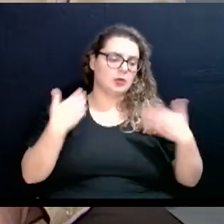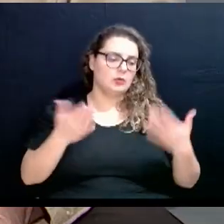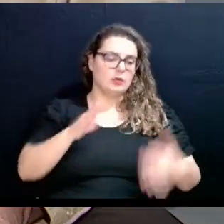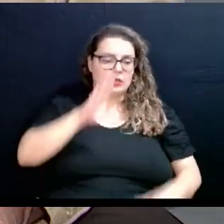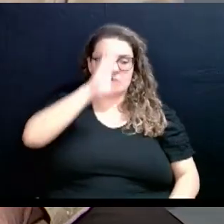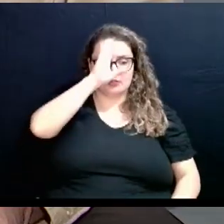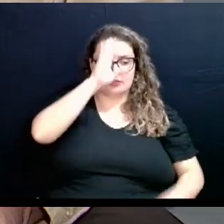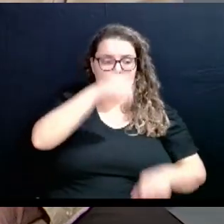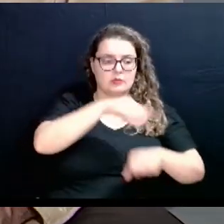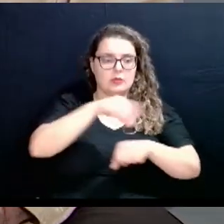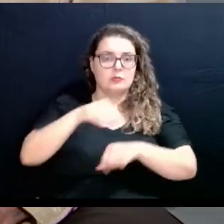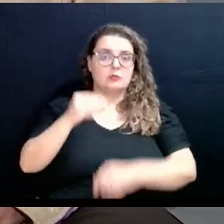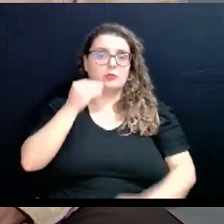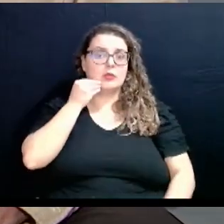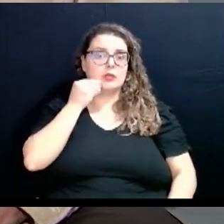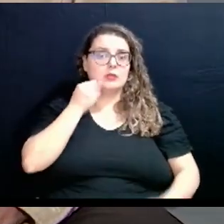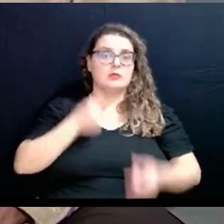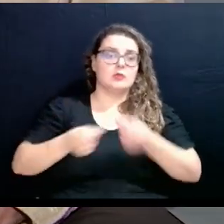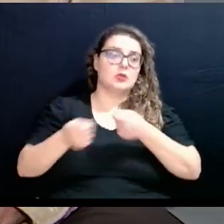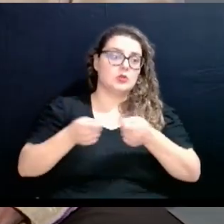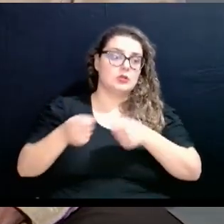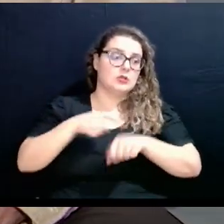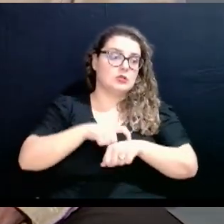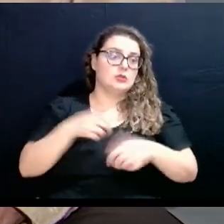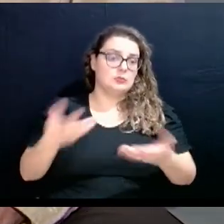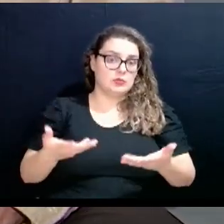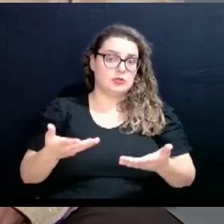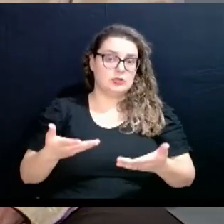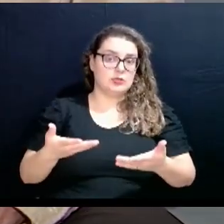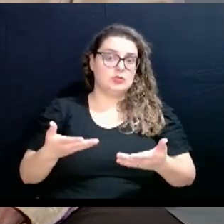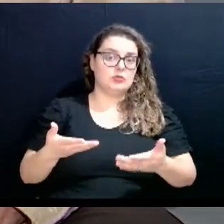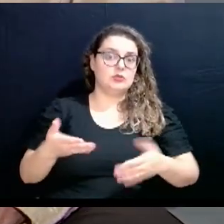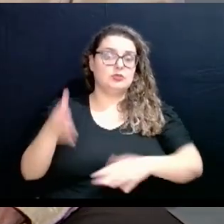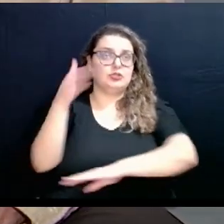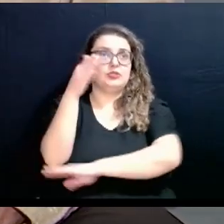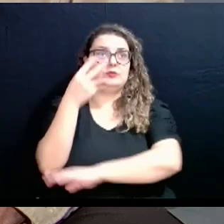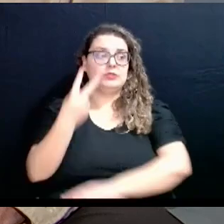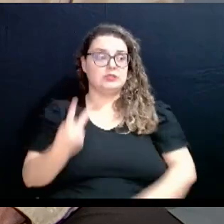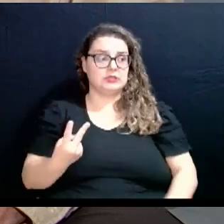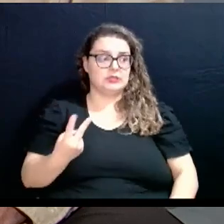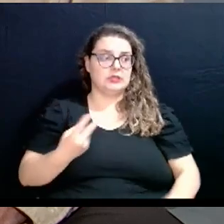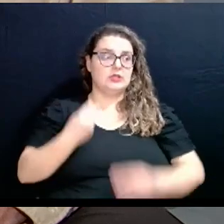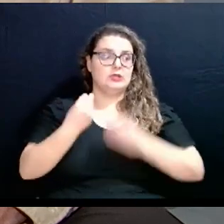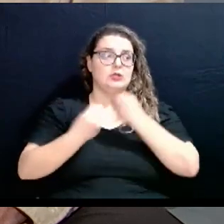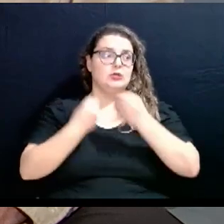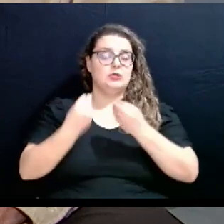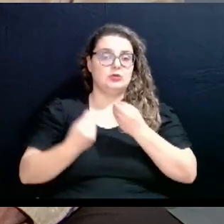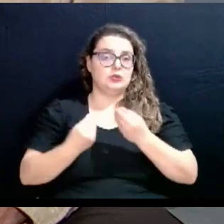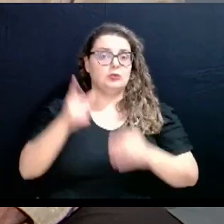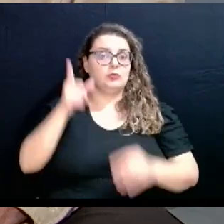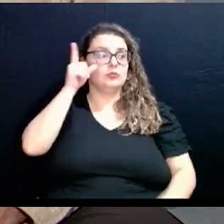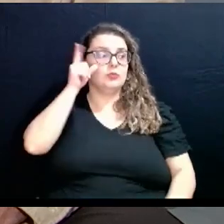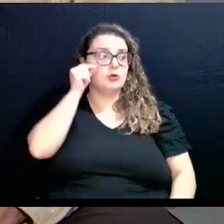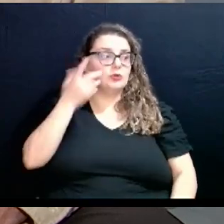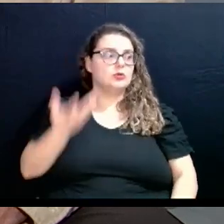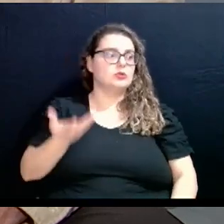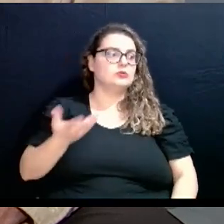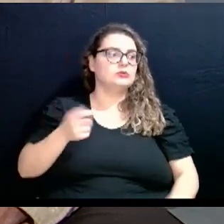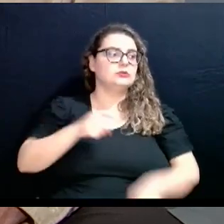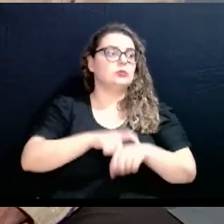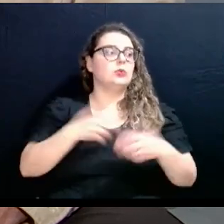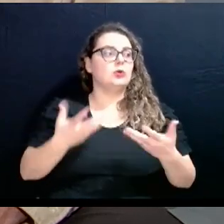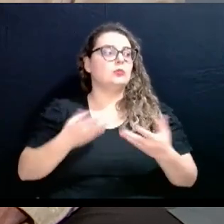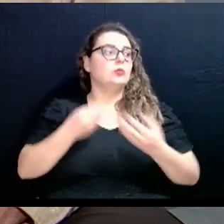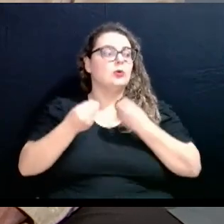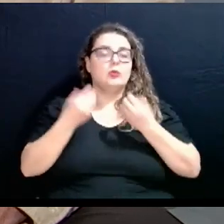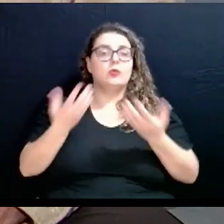professor, então, quais as principais dicas, né, para tentar economizar nesse cenário que a gente está, né, de bandeira 2? Como que aliviar o